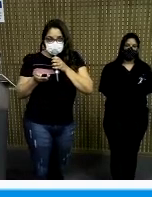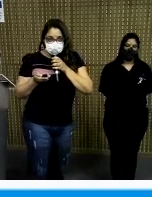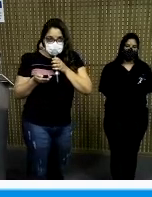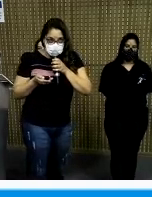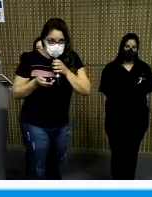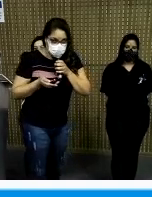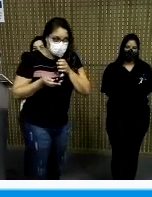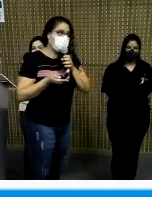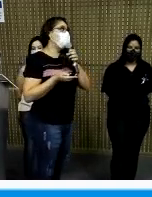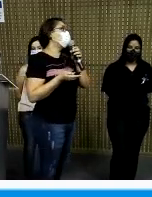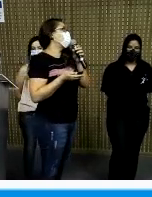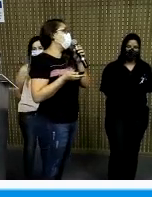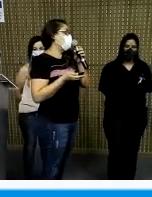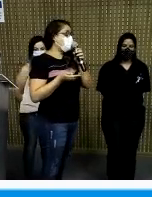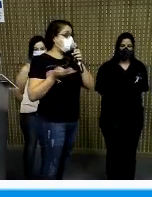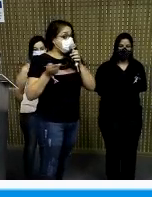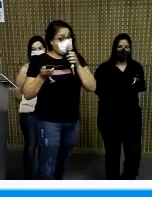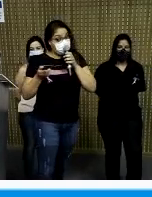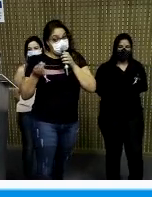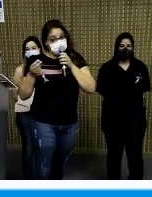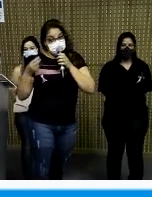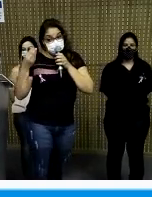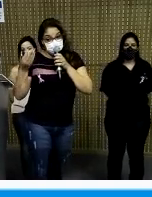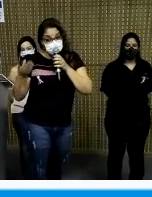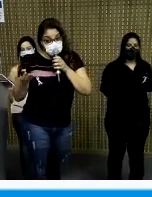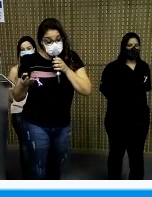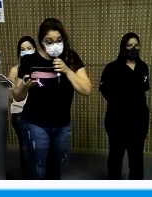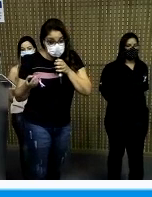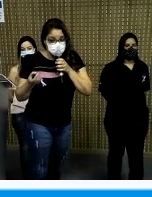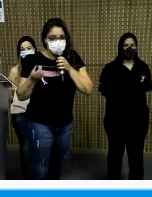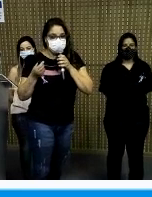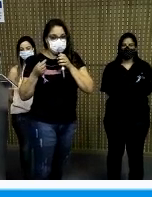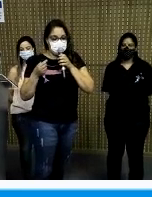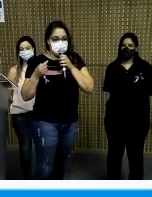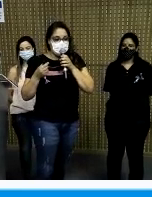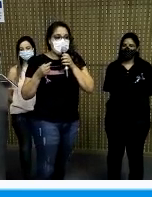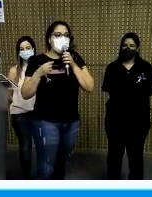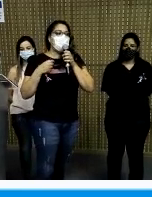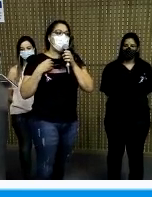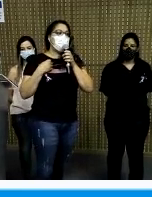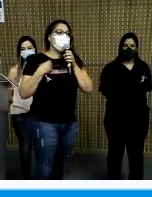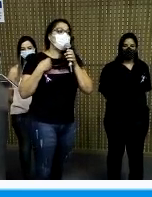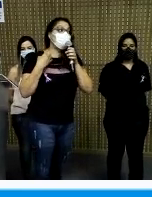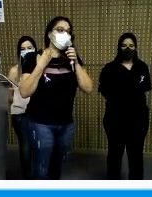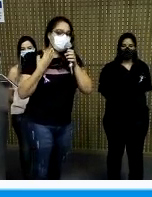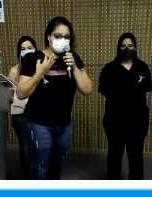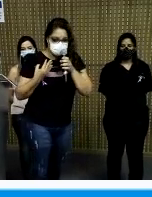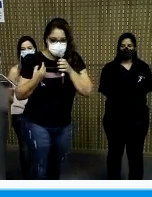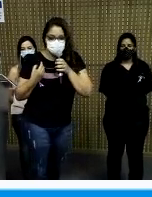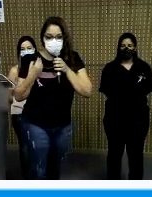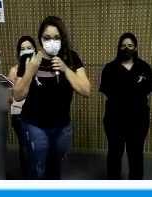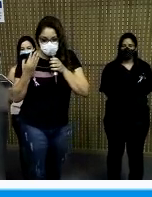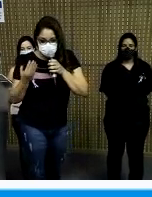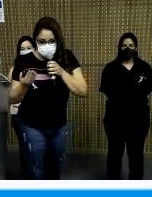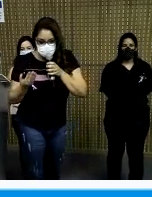Atendimentos domiciliar, nós tínhamos a princípio, inclusive até um número maior, tá? Mas de